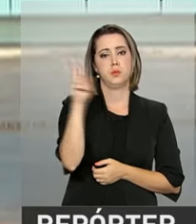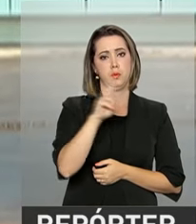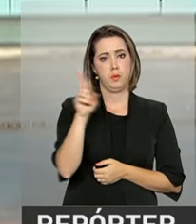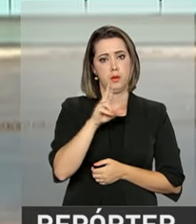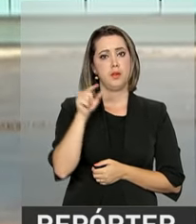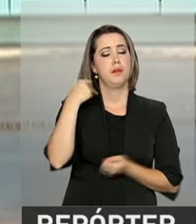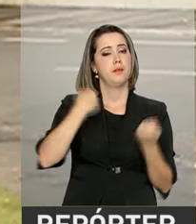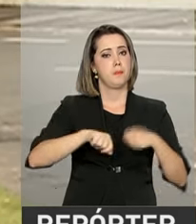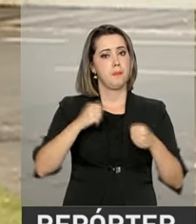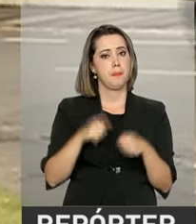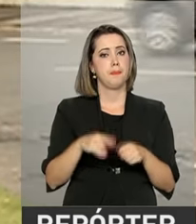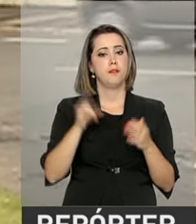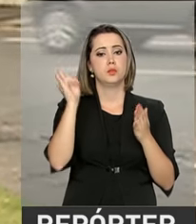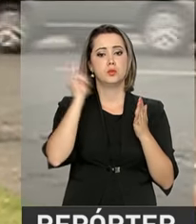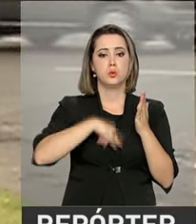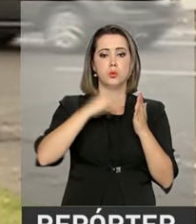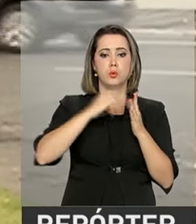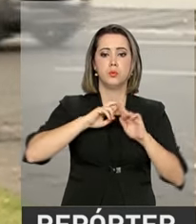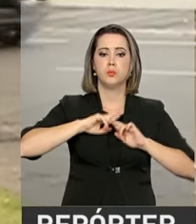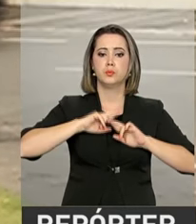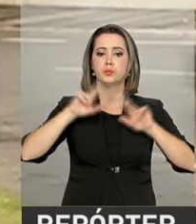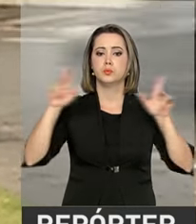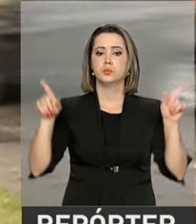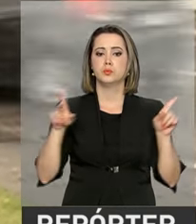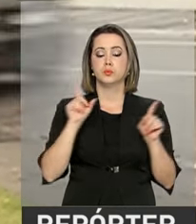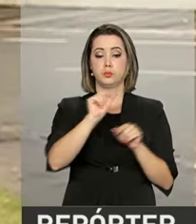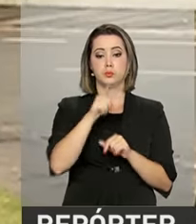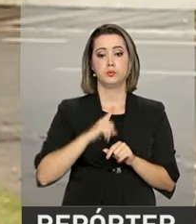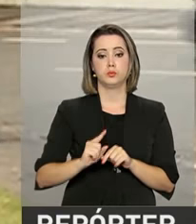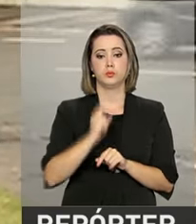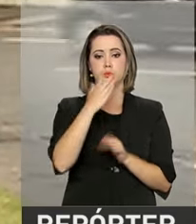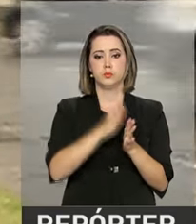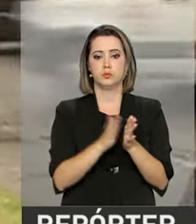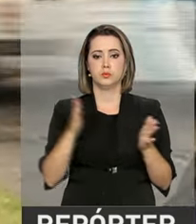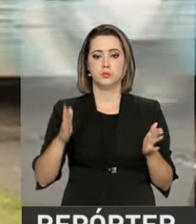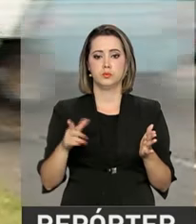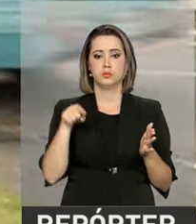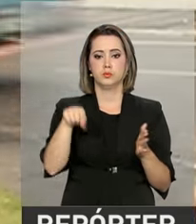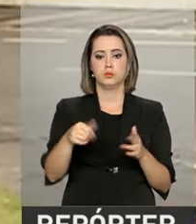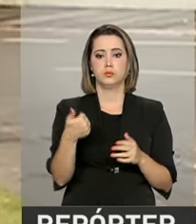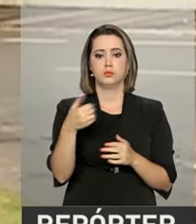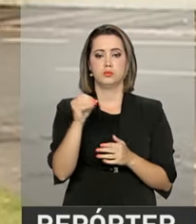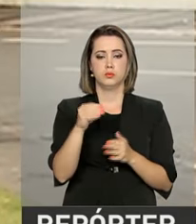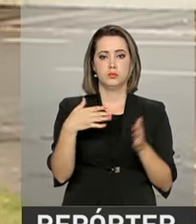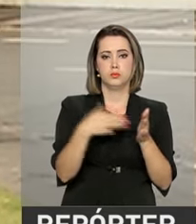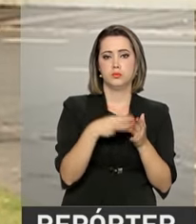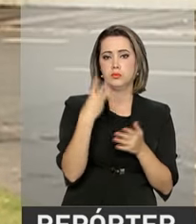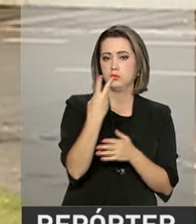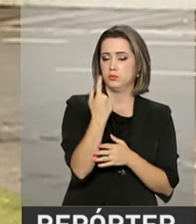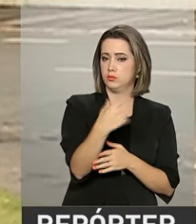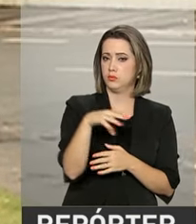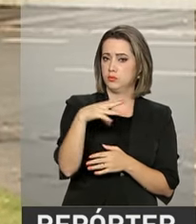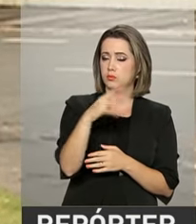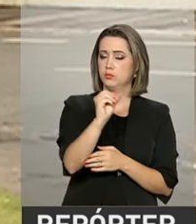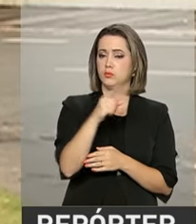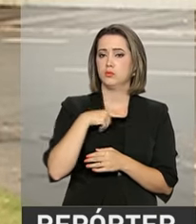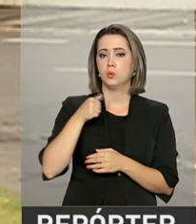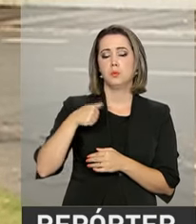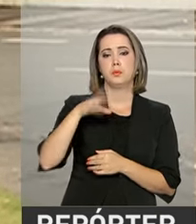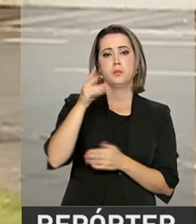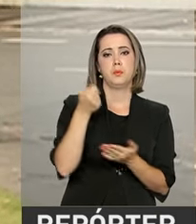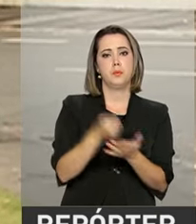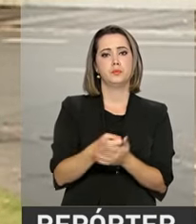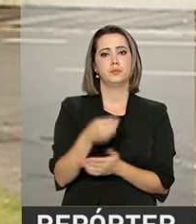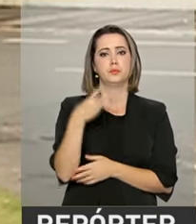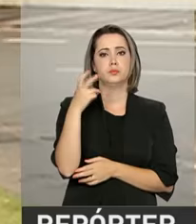a apresentação de tais documentos. Na primeira etapa de pagamentos, entre os dias 10 e 31 de março, a Caixa registrou o